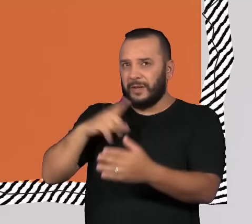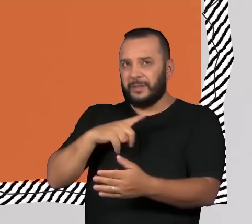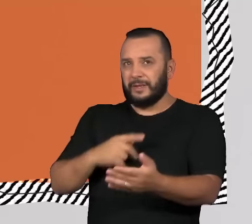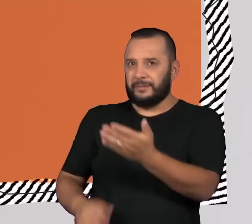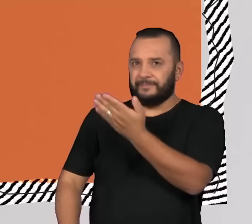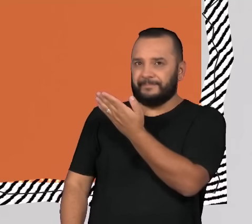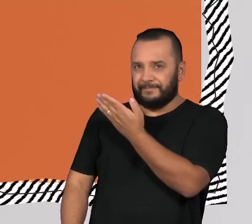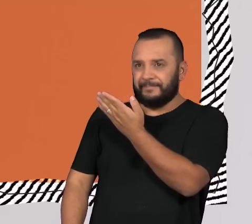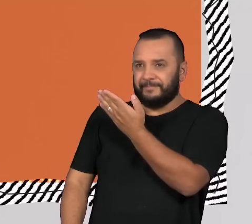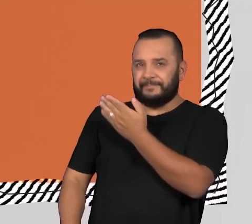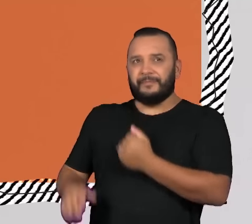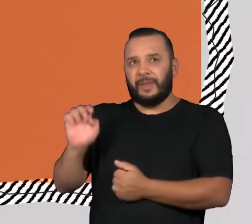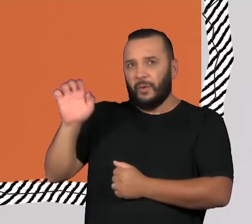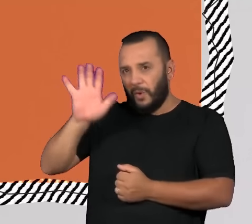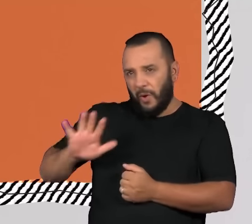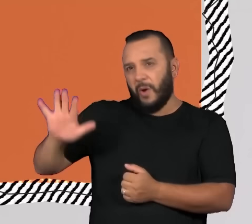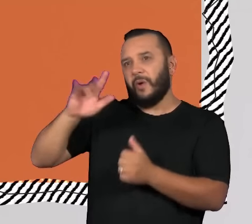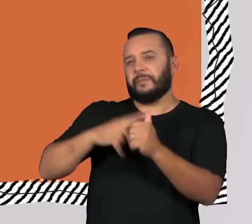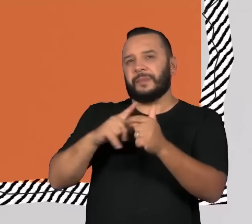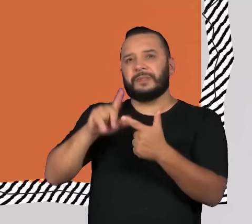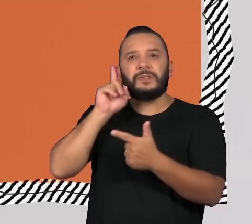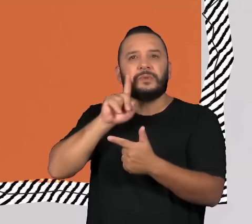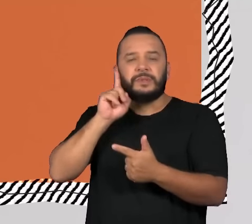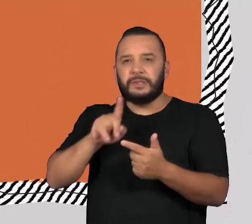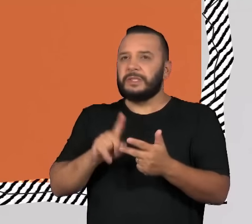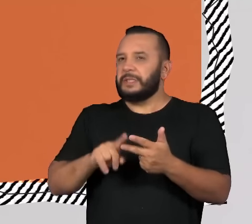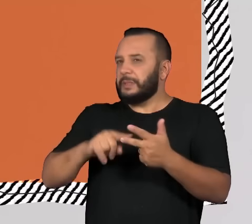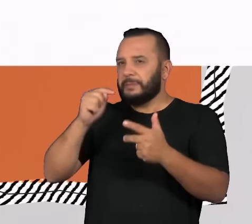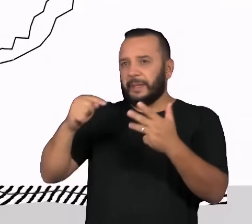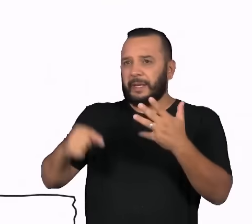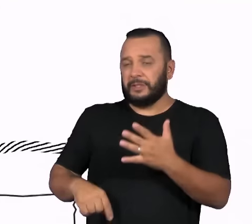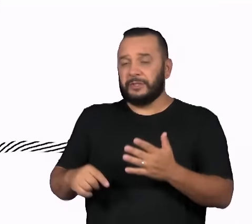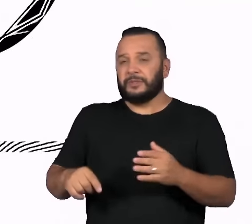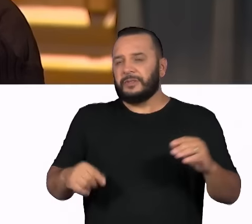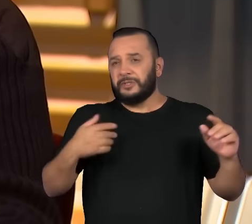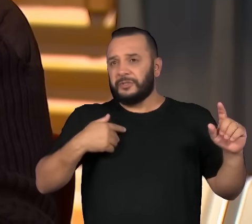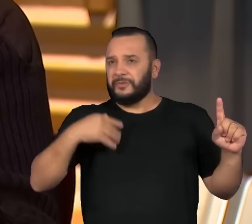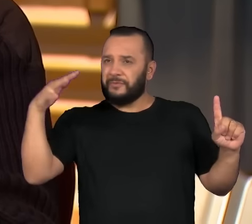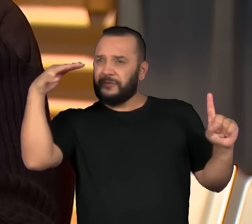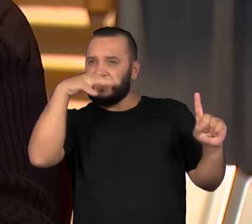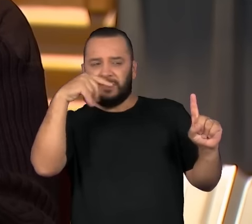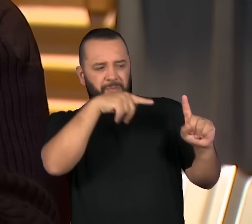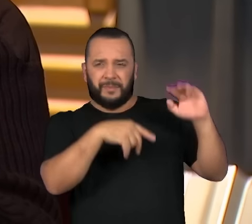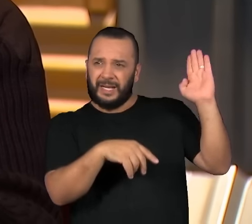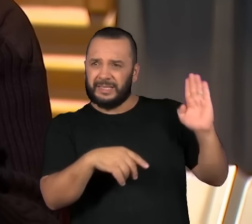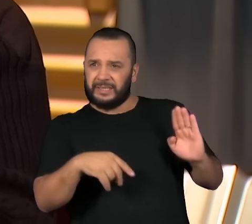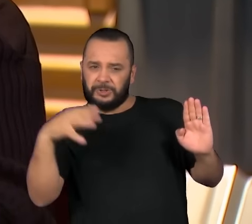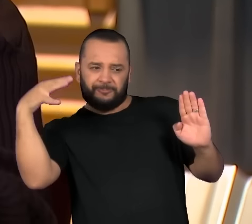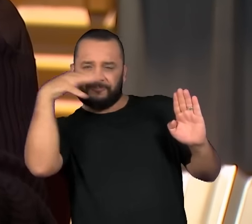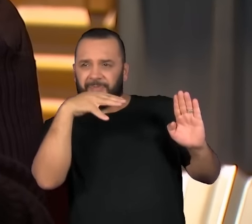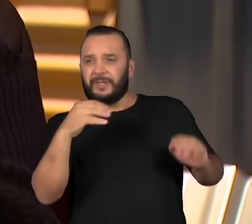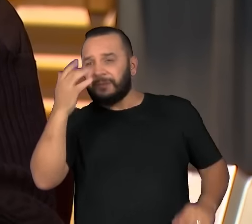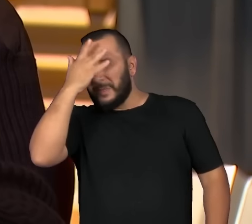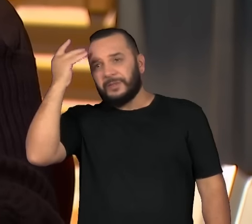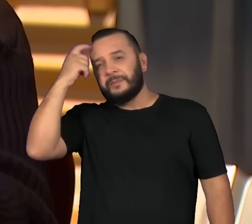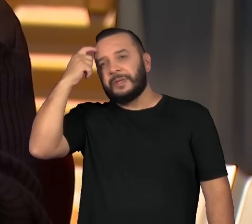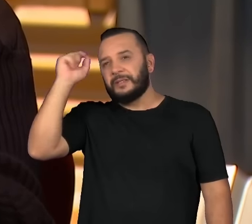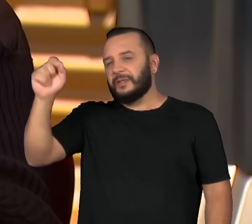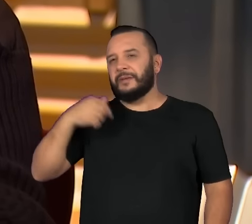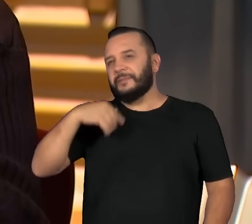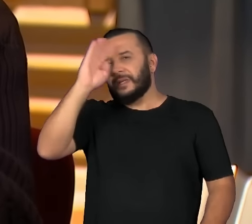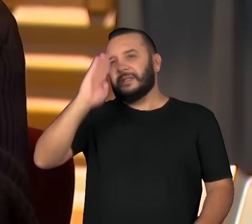para a Europa, Estados Unidos, etc. Vimos o Brasil de fora. Ouvimos coisas absurdas do Brasil, né? Muita gente achava que o Brasil era selva,